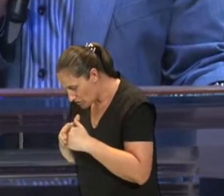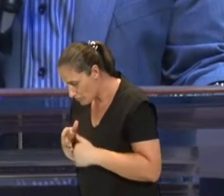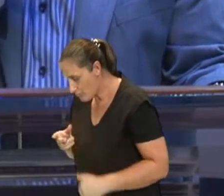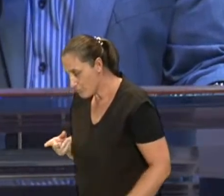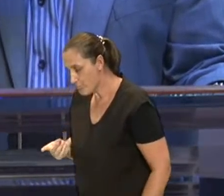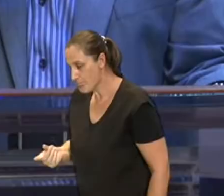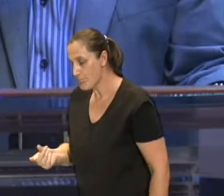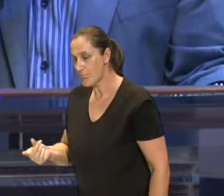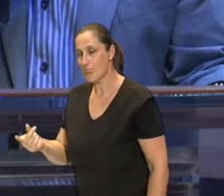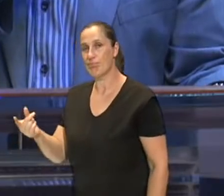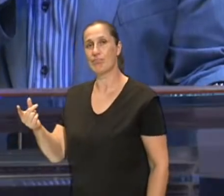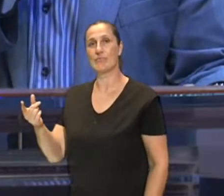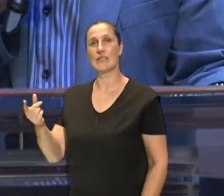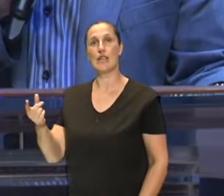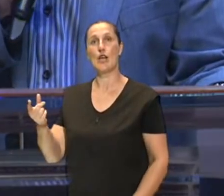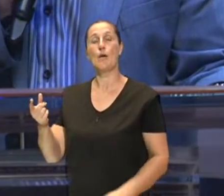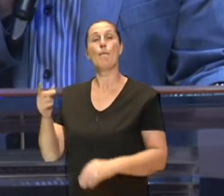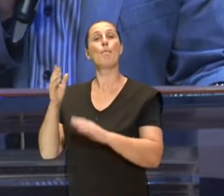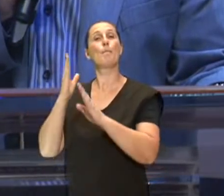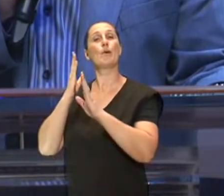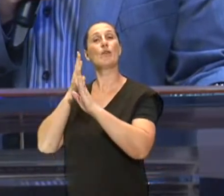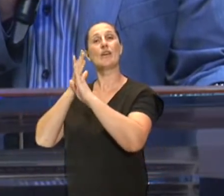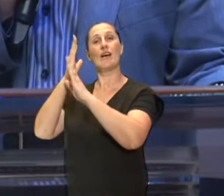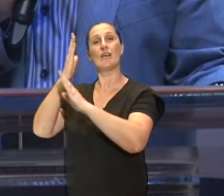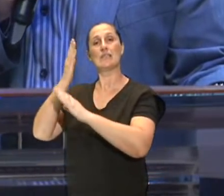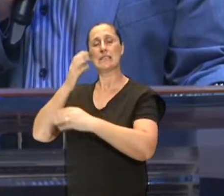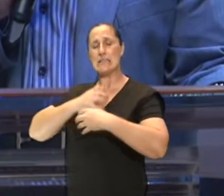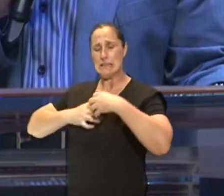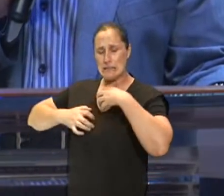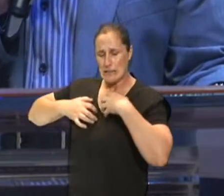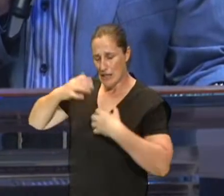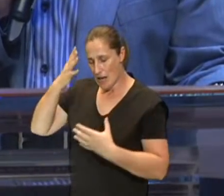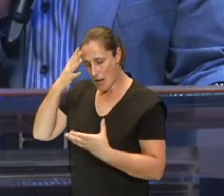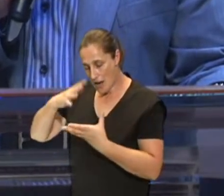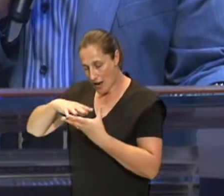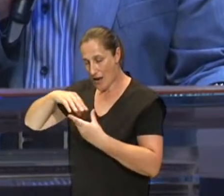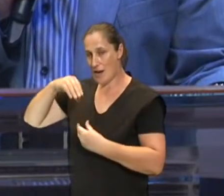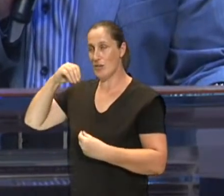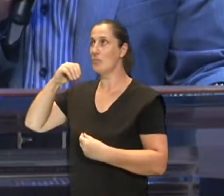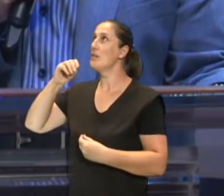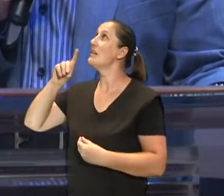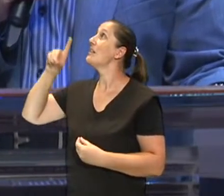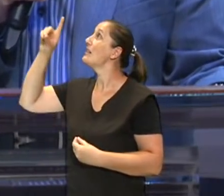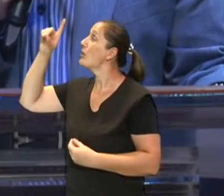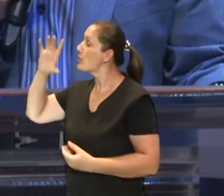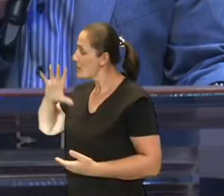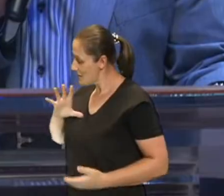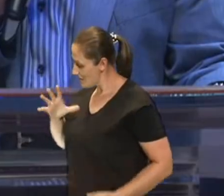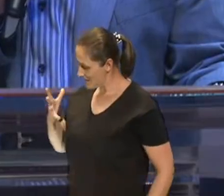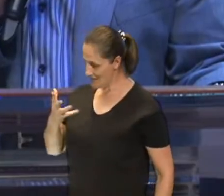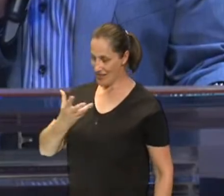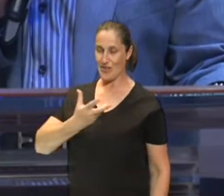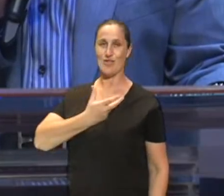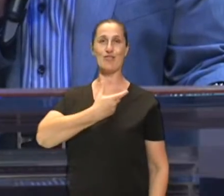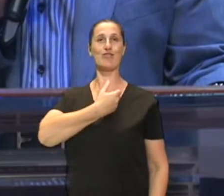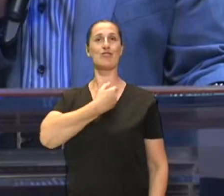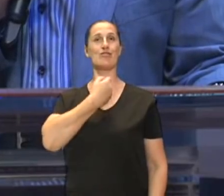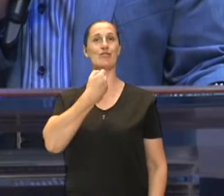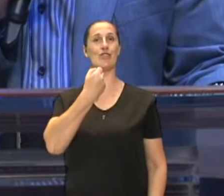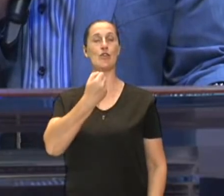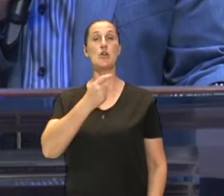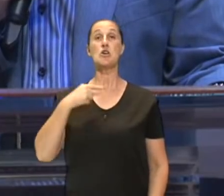vida por causa desta aflição da minha alma. O Senhor me salvou. Cantaremos